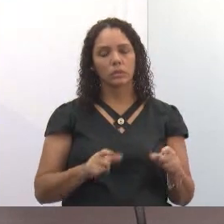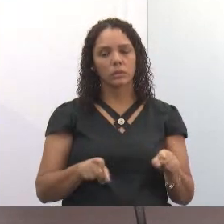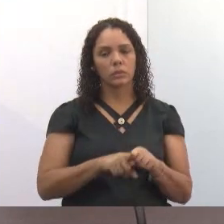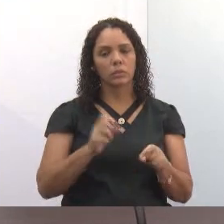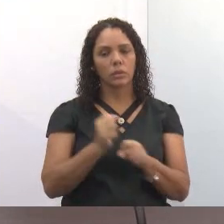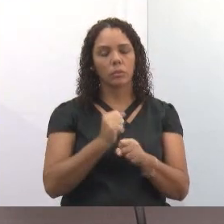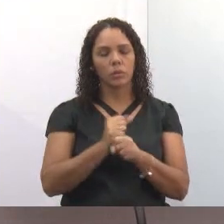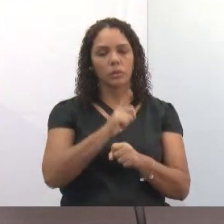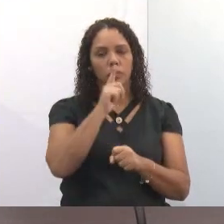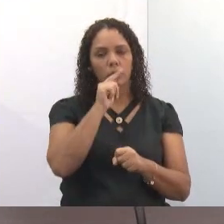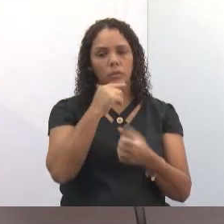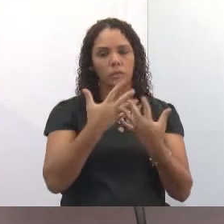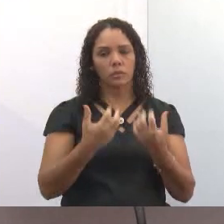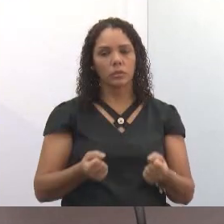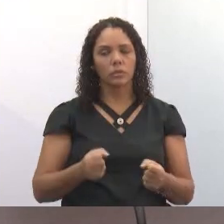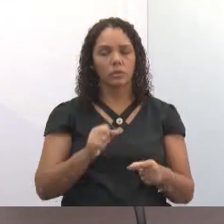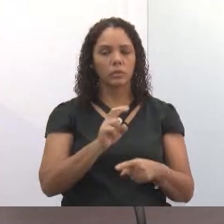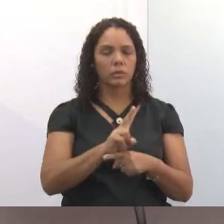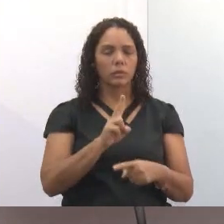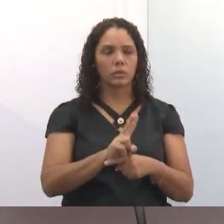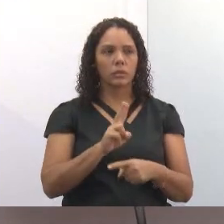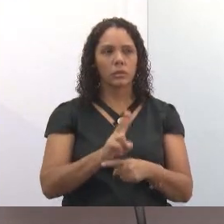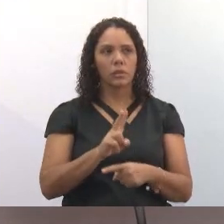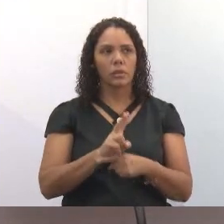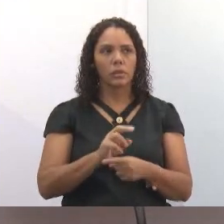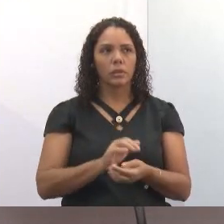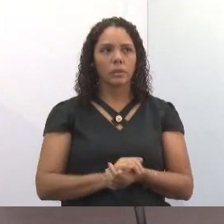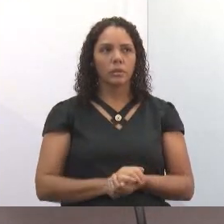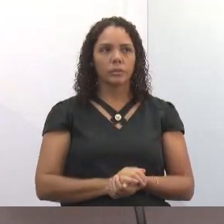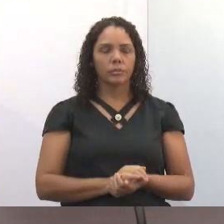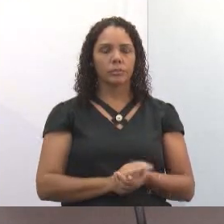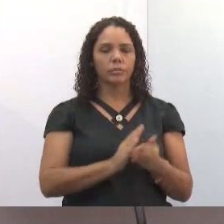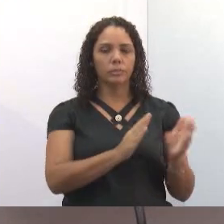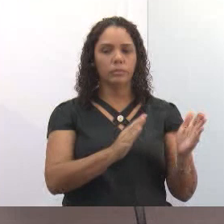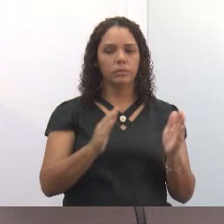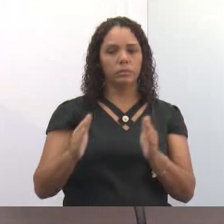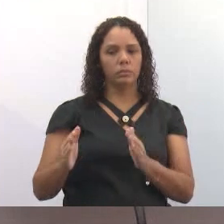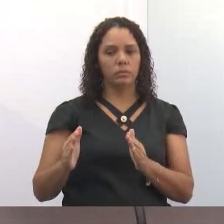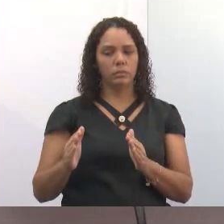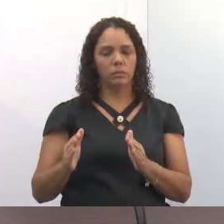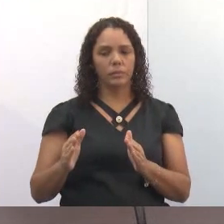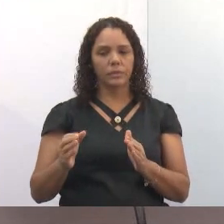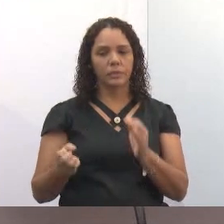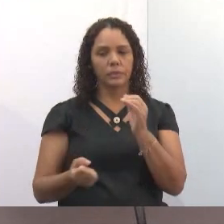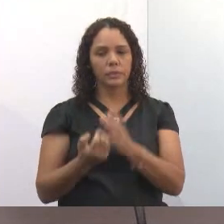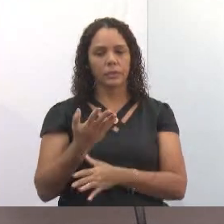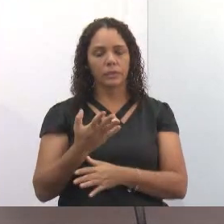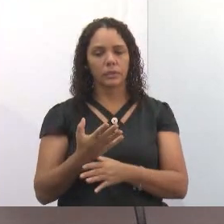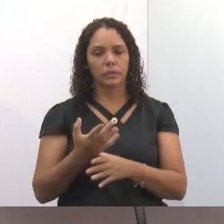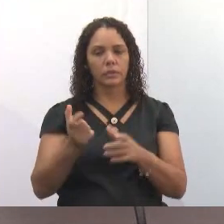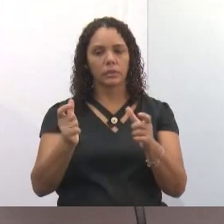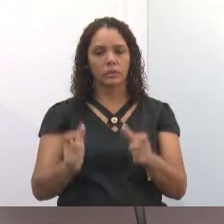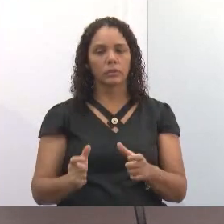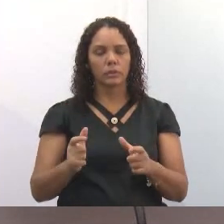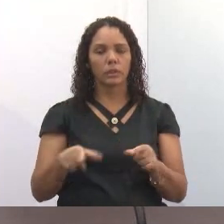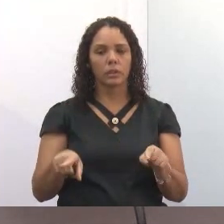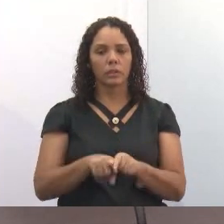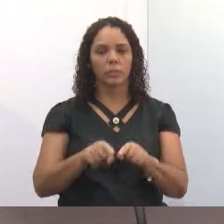de drenagem e proteção superficial. E a etapa da implantação do parque e do estádio